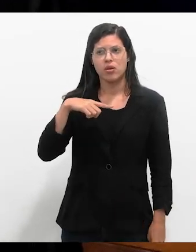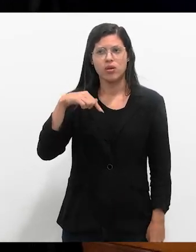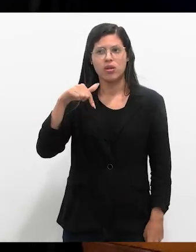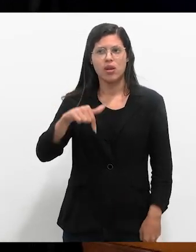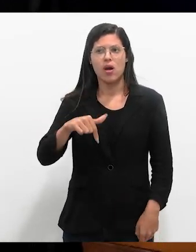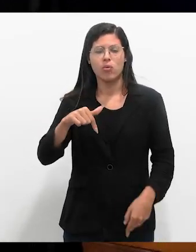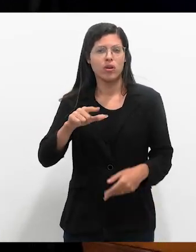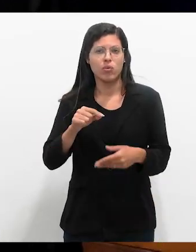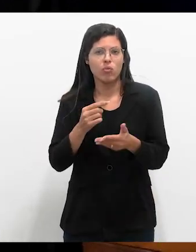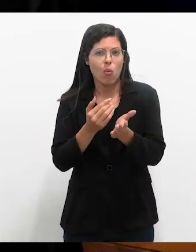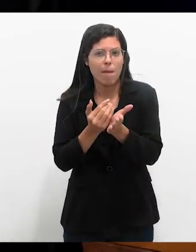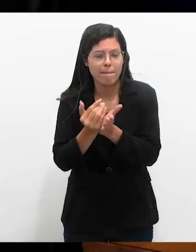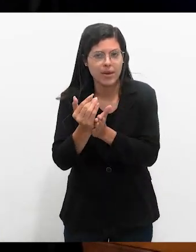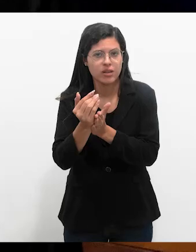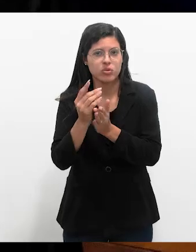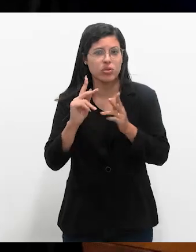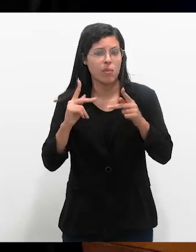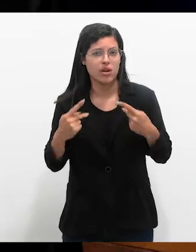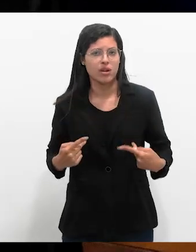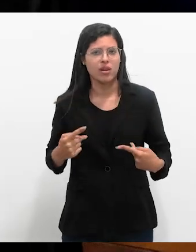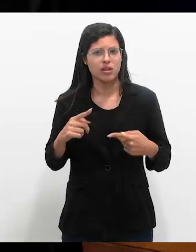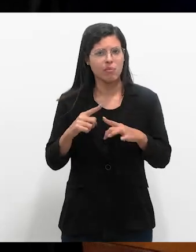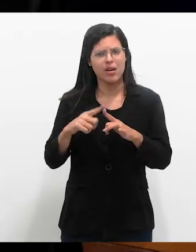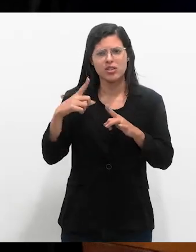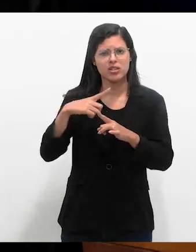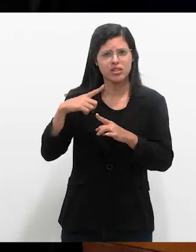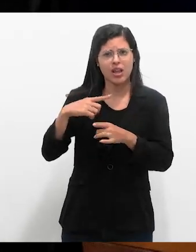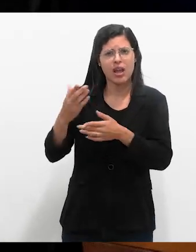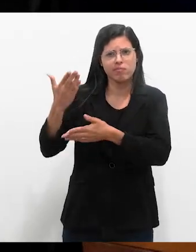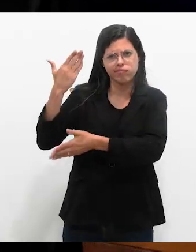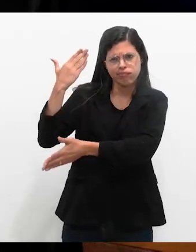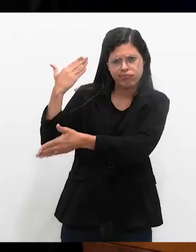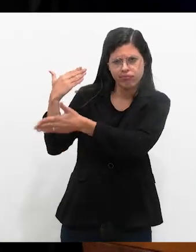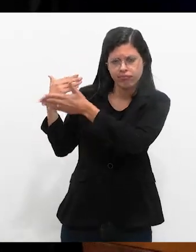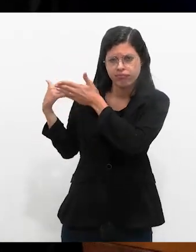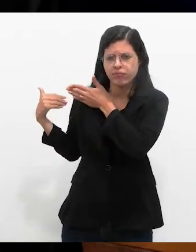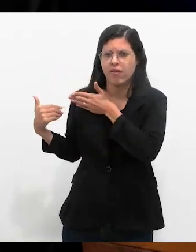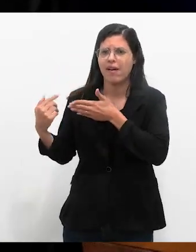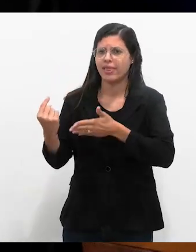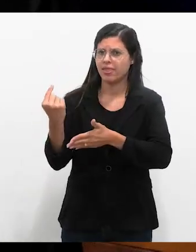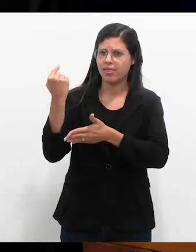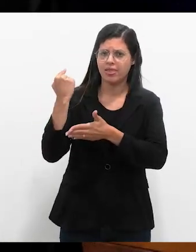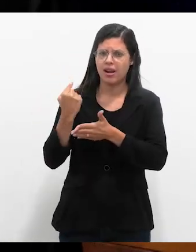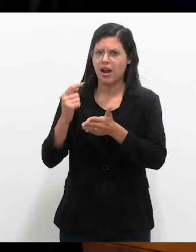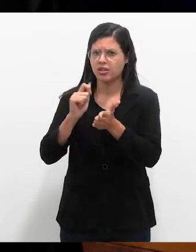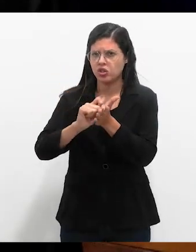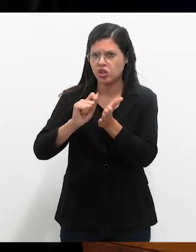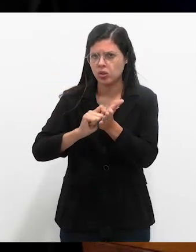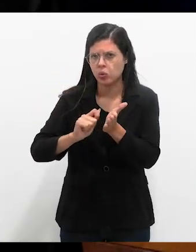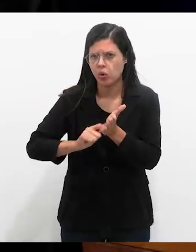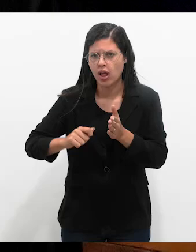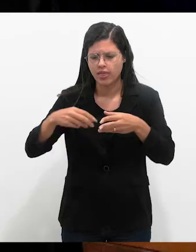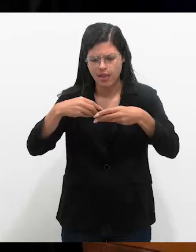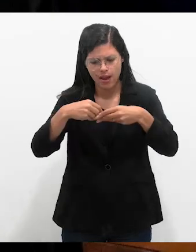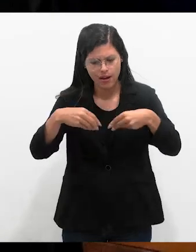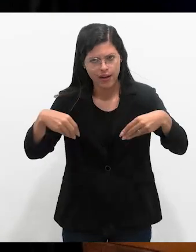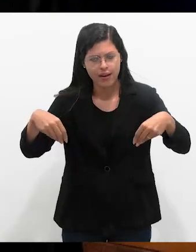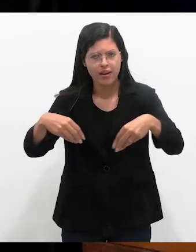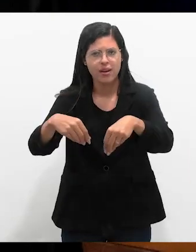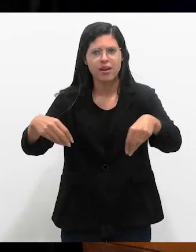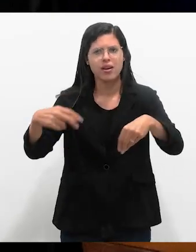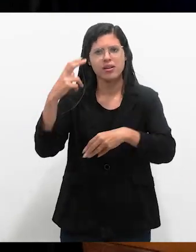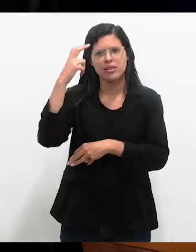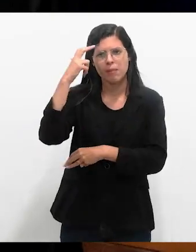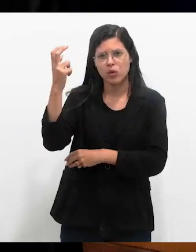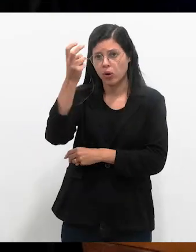exemplo. Mas a gente tem relatos desde lá de cima, desde a parte da geomancia, desde nas escrituras nas areias, desde toda a